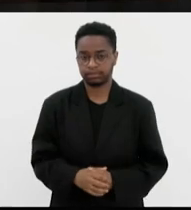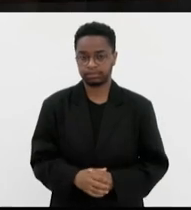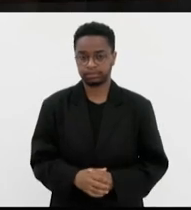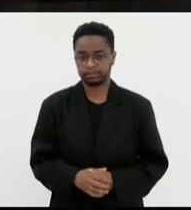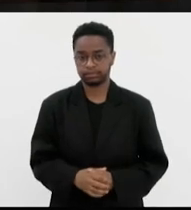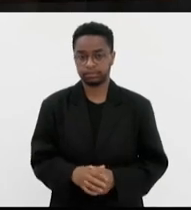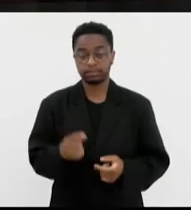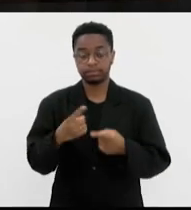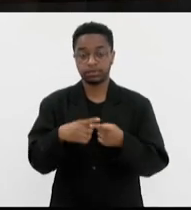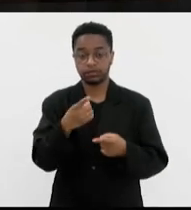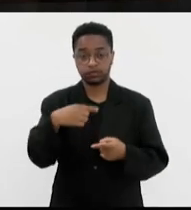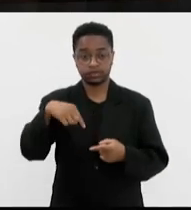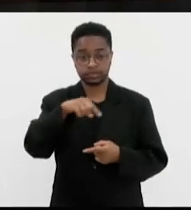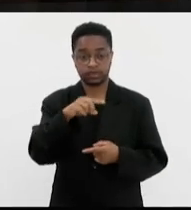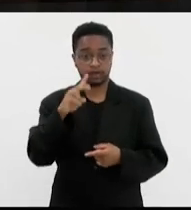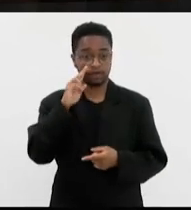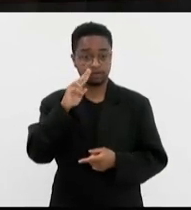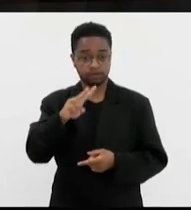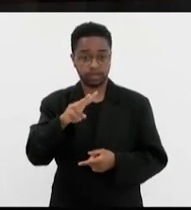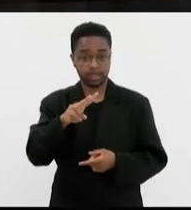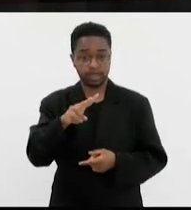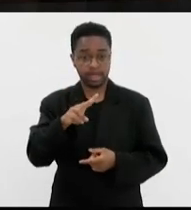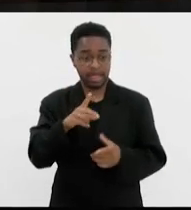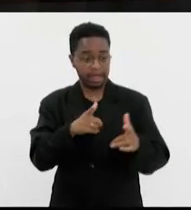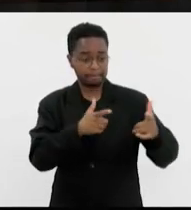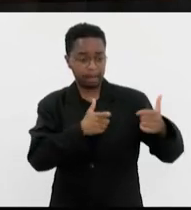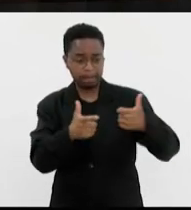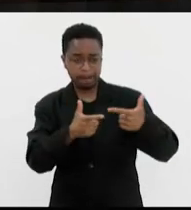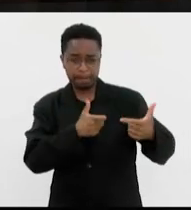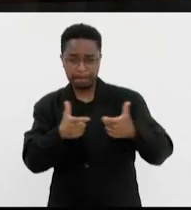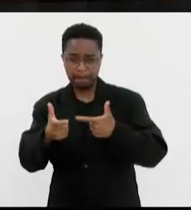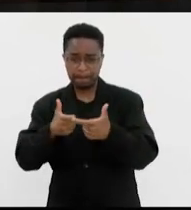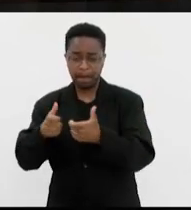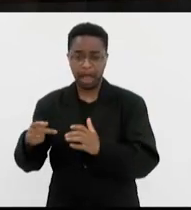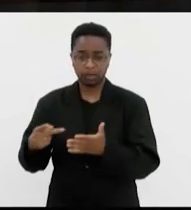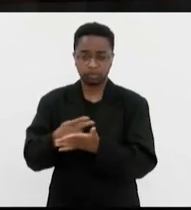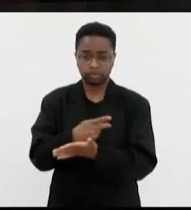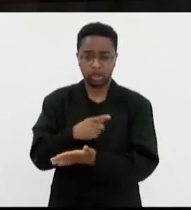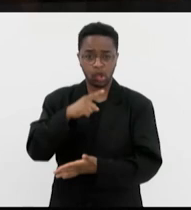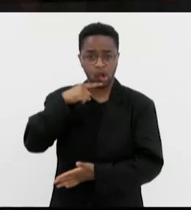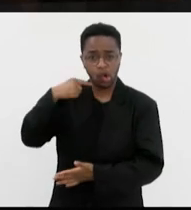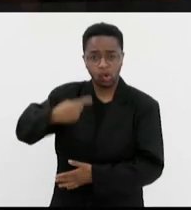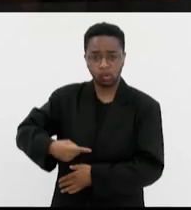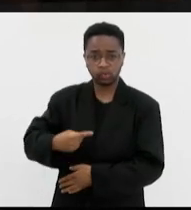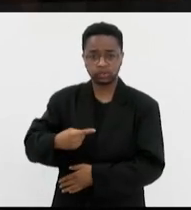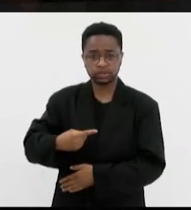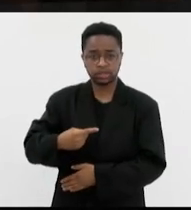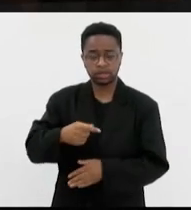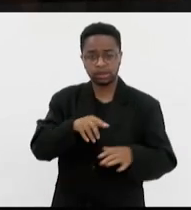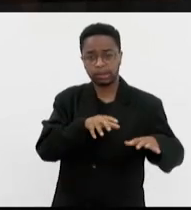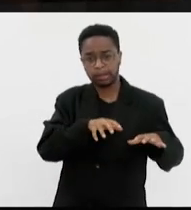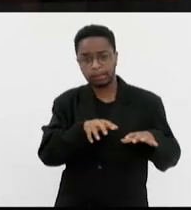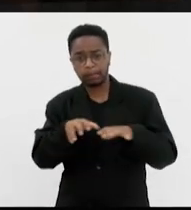Você olha o mapa da guerra, a invasão da Rússia na